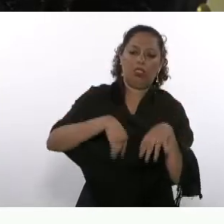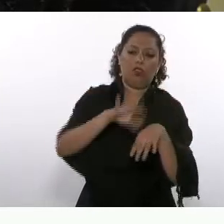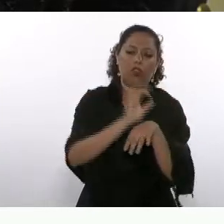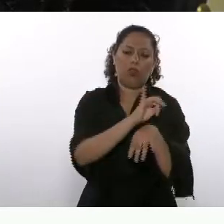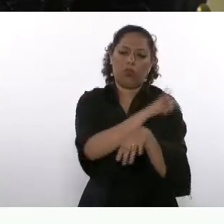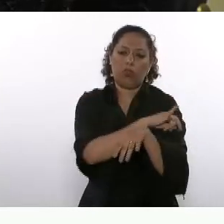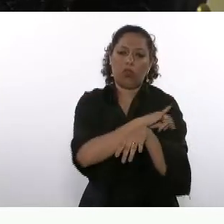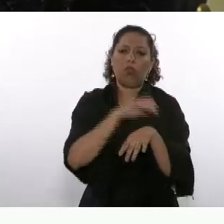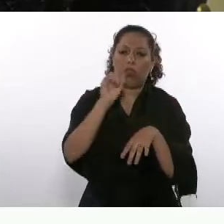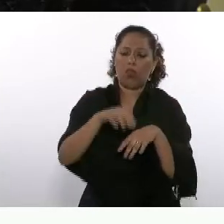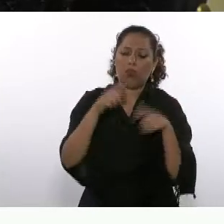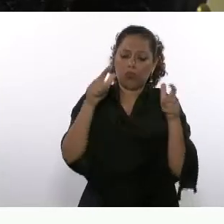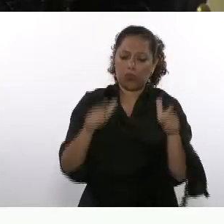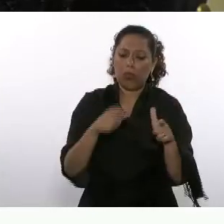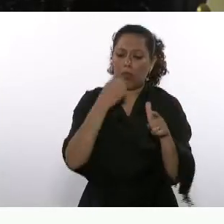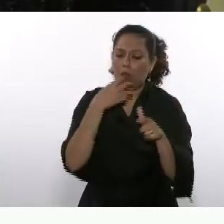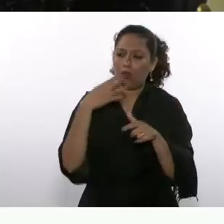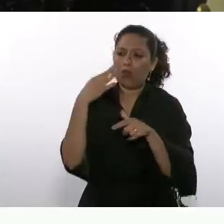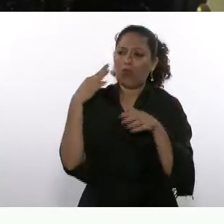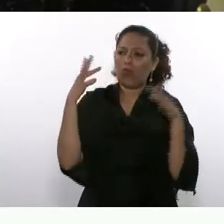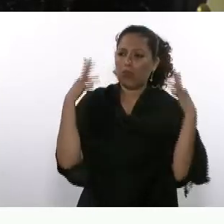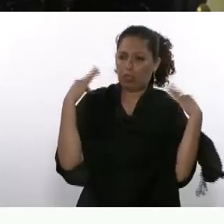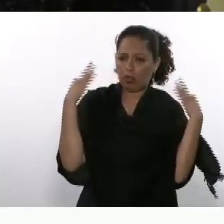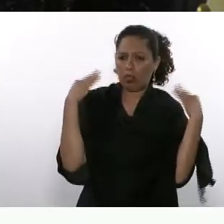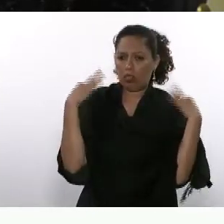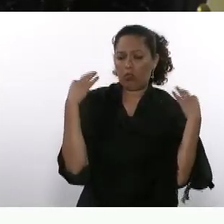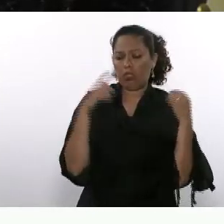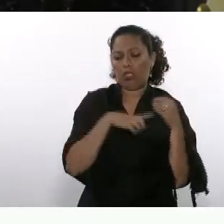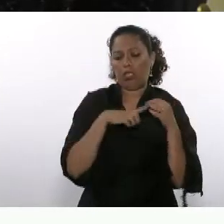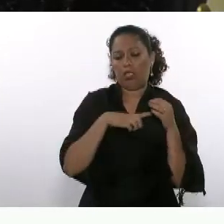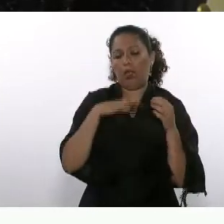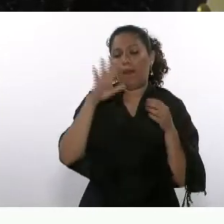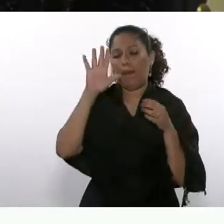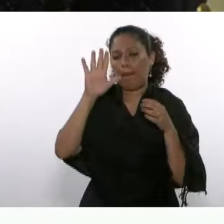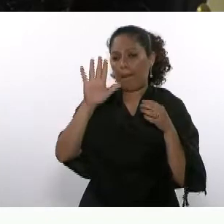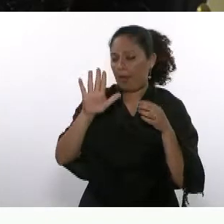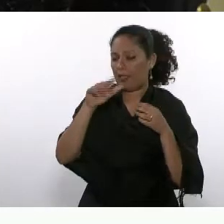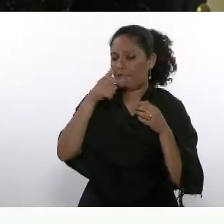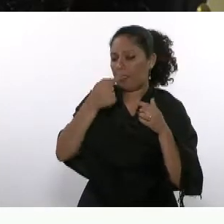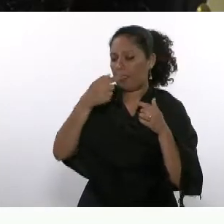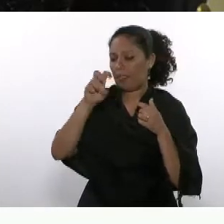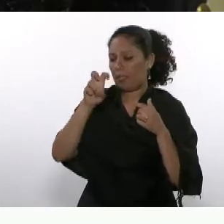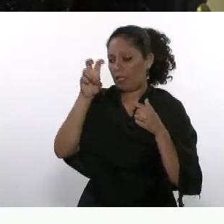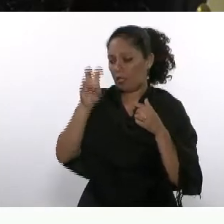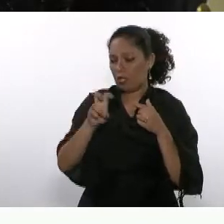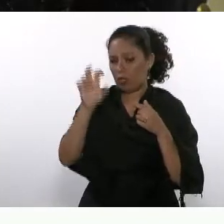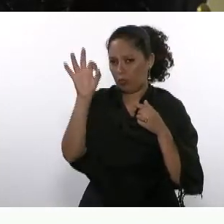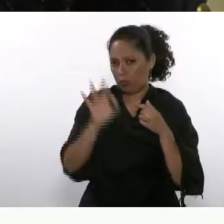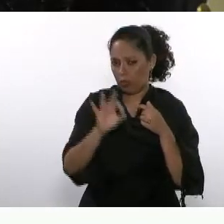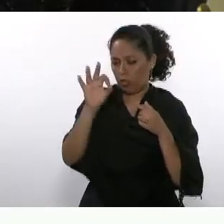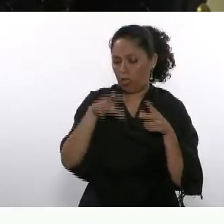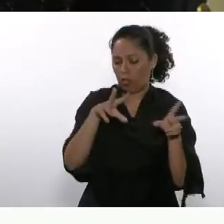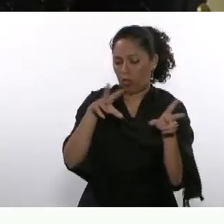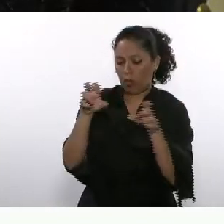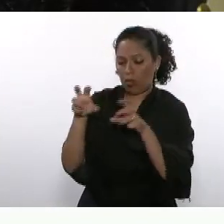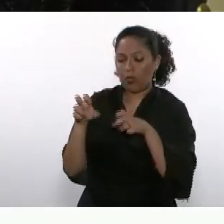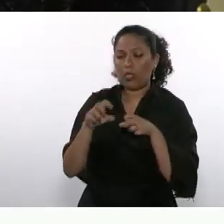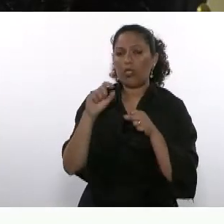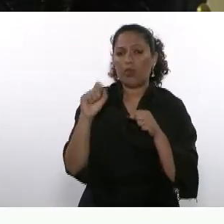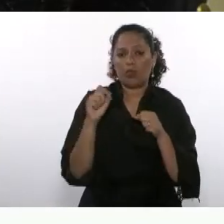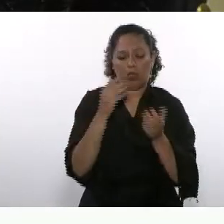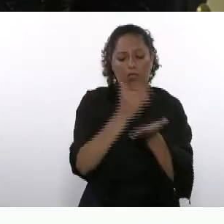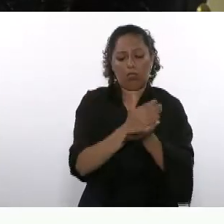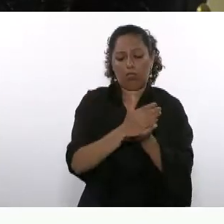destino. Agora, os demais 75%, eu percebo aqui, nessa